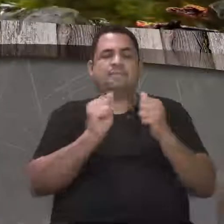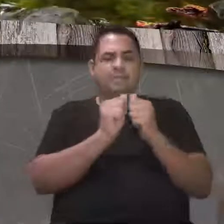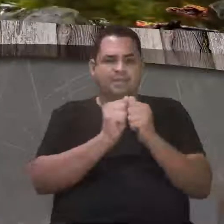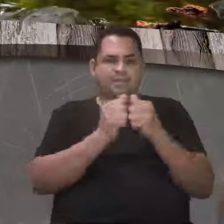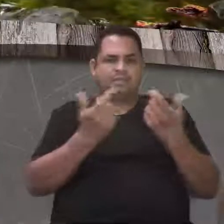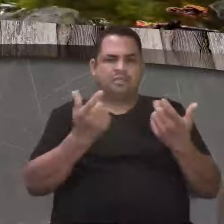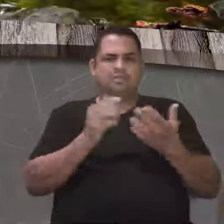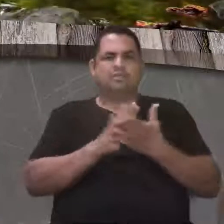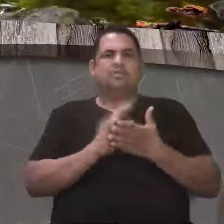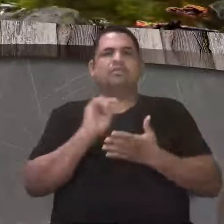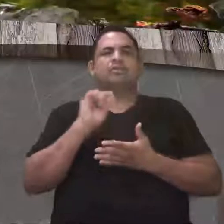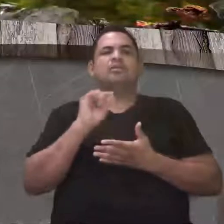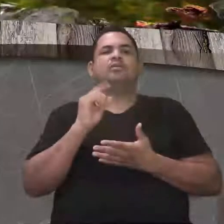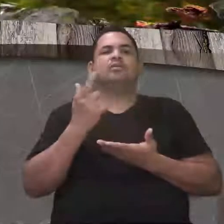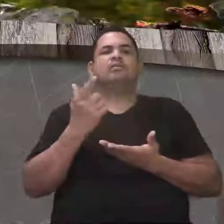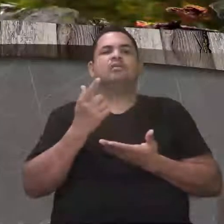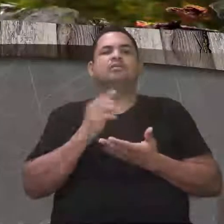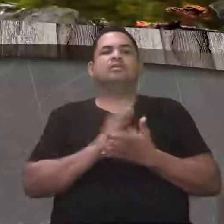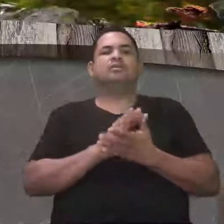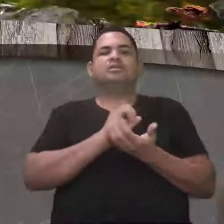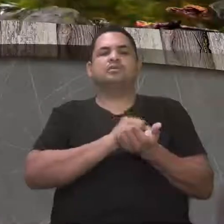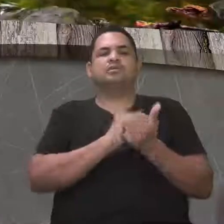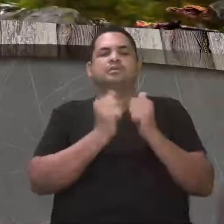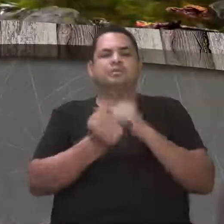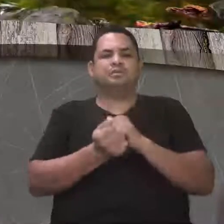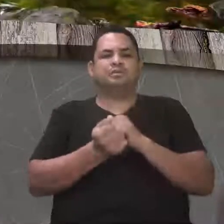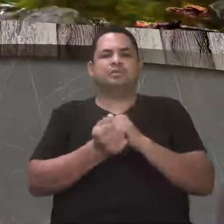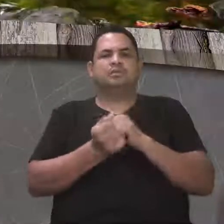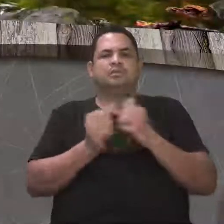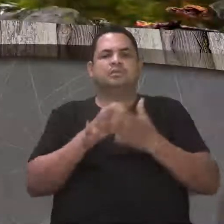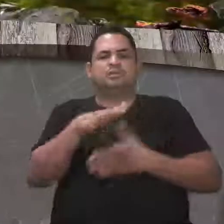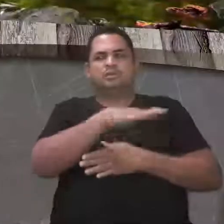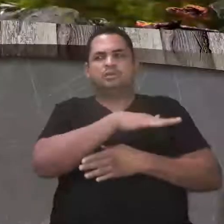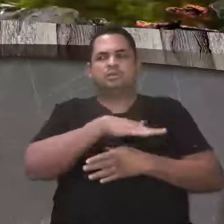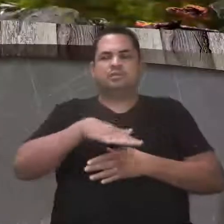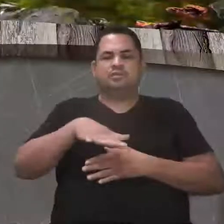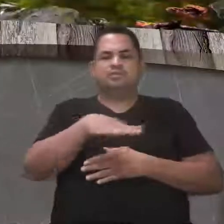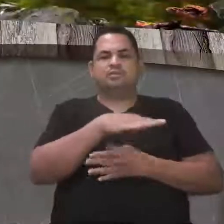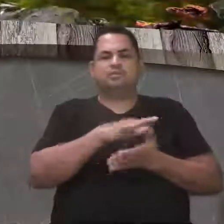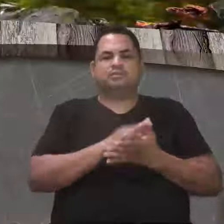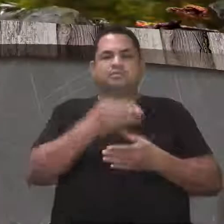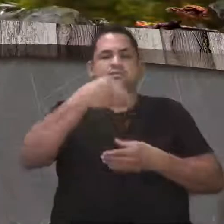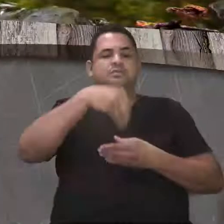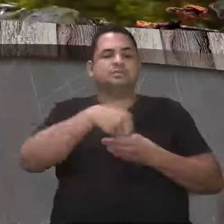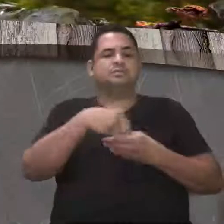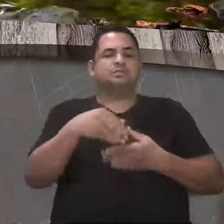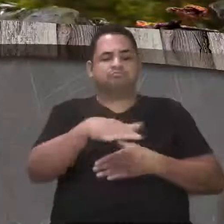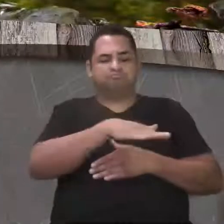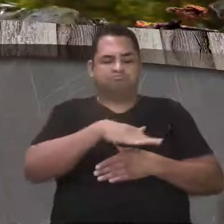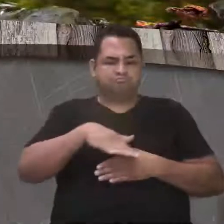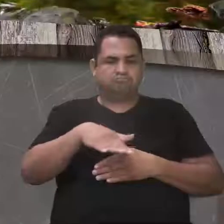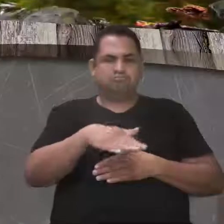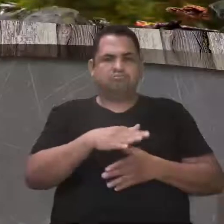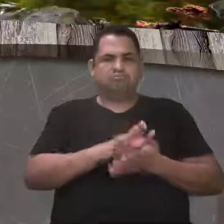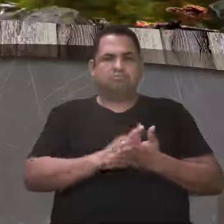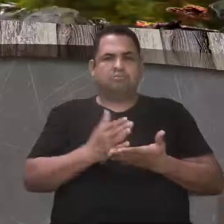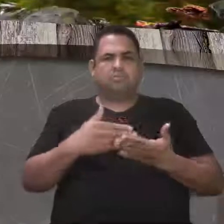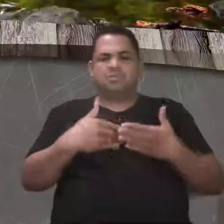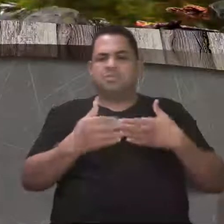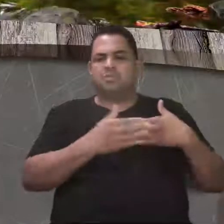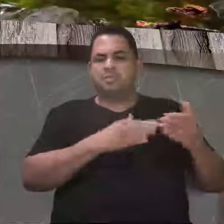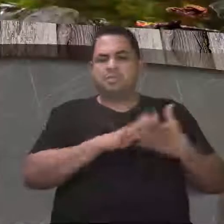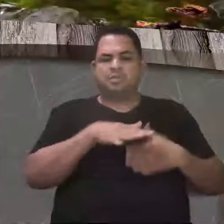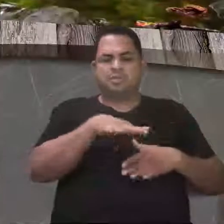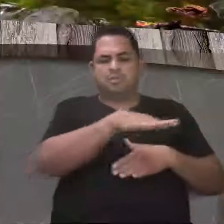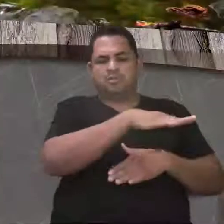aproximem. E o que vai fazer isso? É a adaptação ao ambiente onde eles estão inseridos. Seja em qualquer